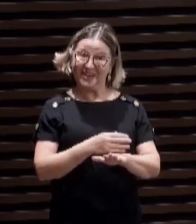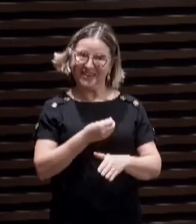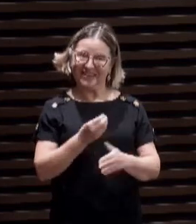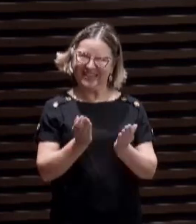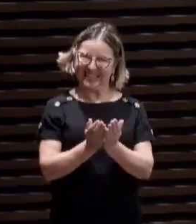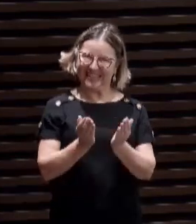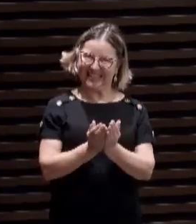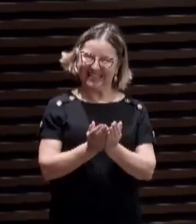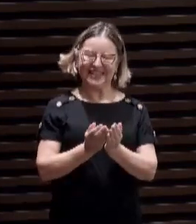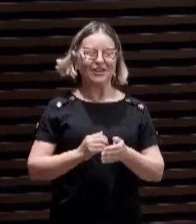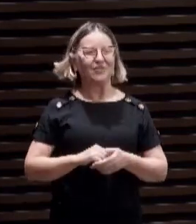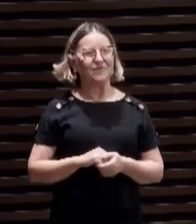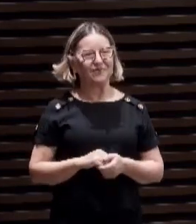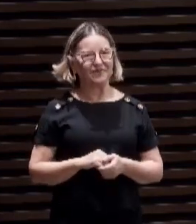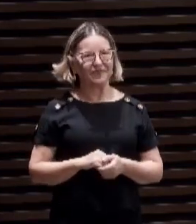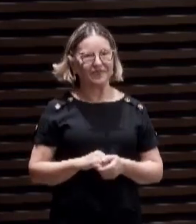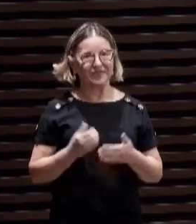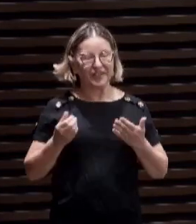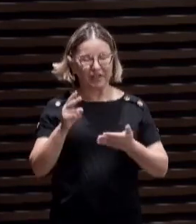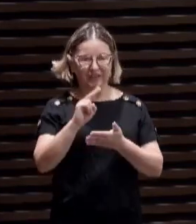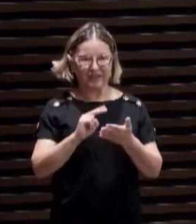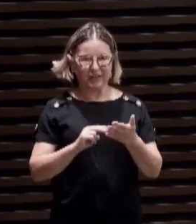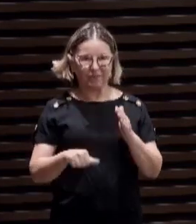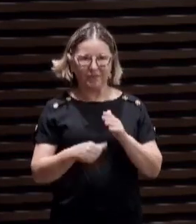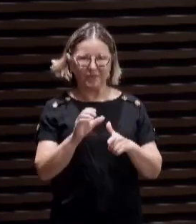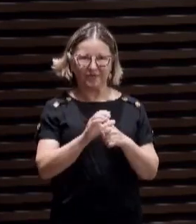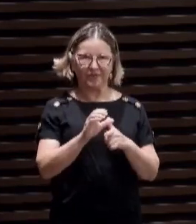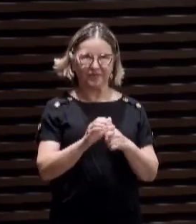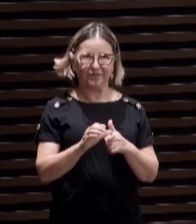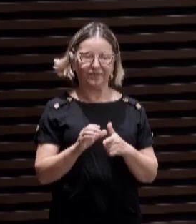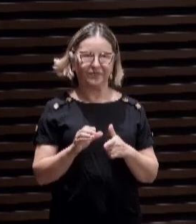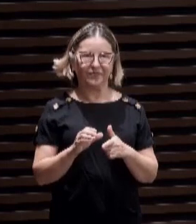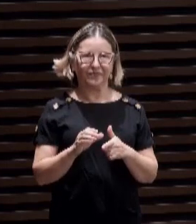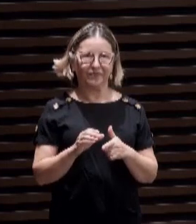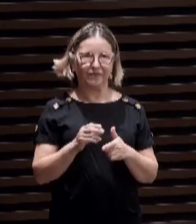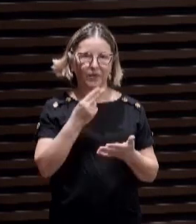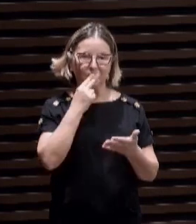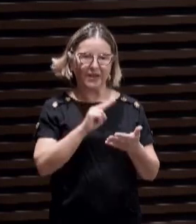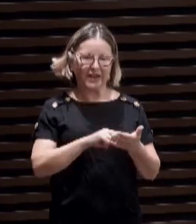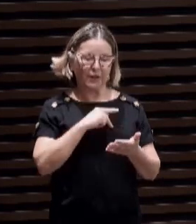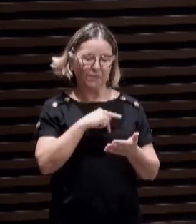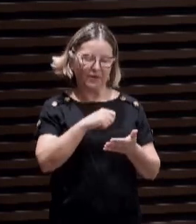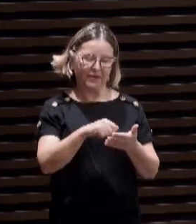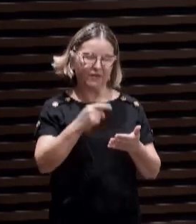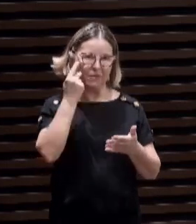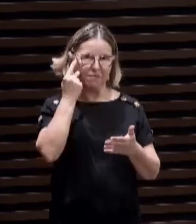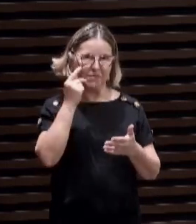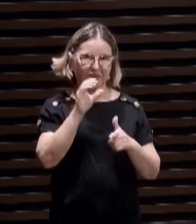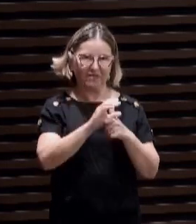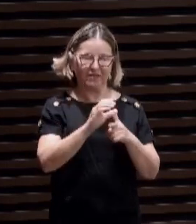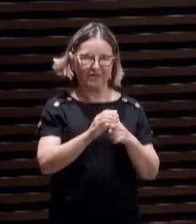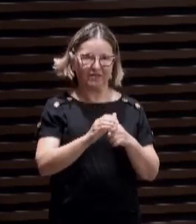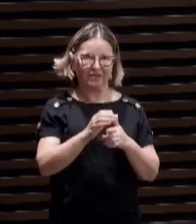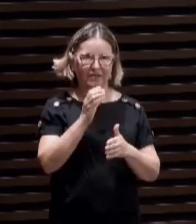Senhor. Então eu quero ler com vocês o texto de 1 aos Coríntios, a carta de Paulo aos Coríntios, capítulo 3, do versículo